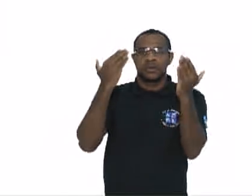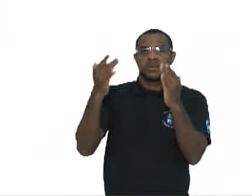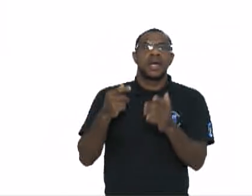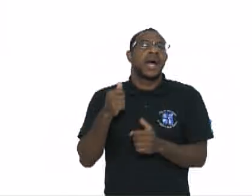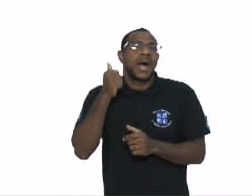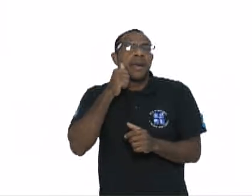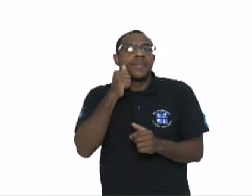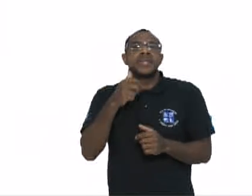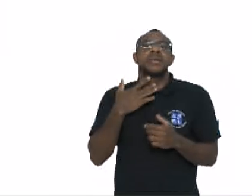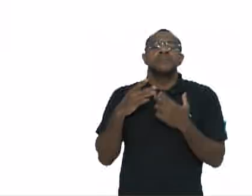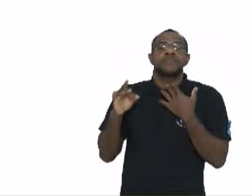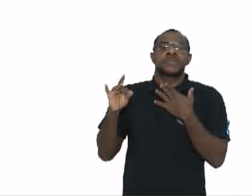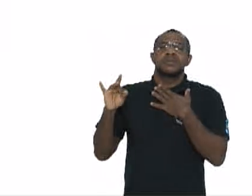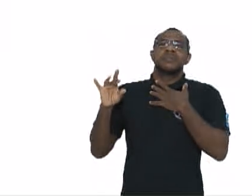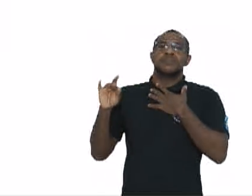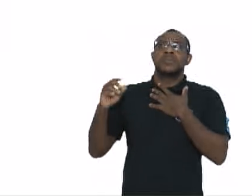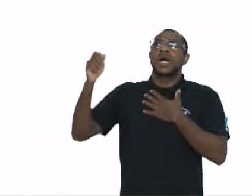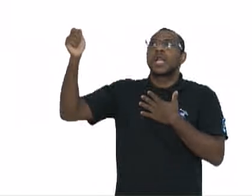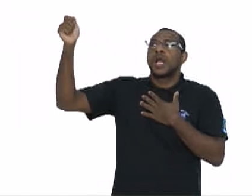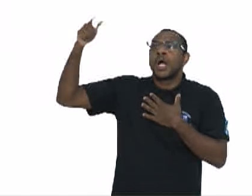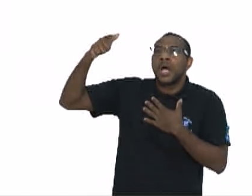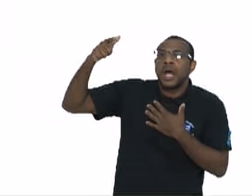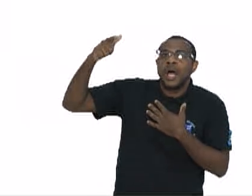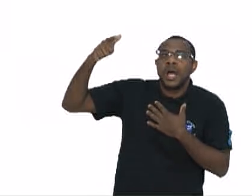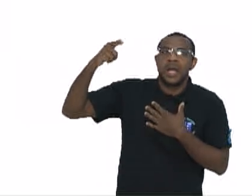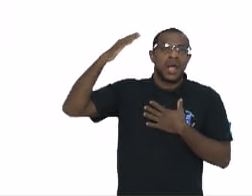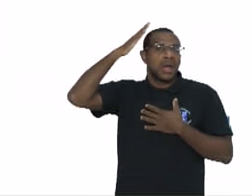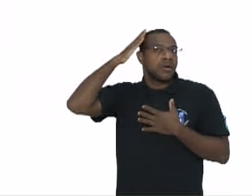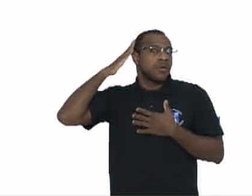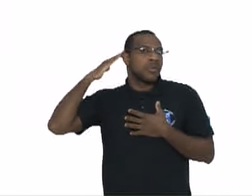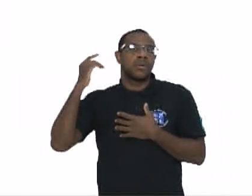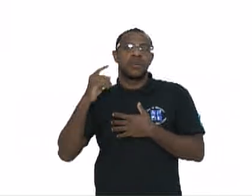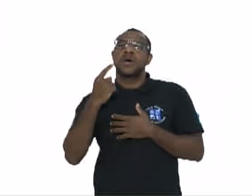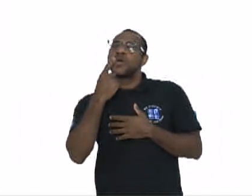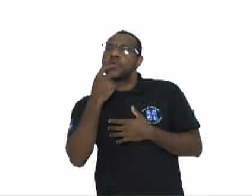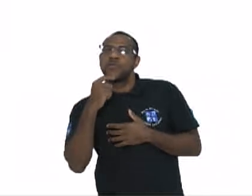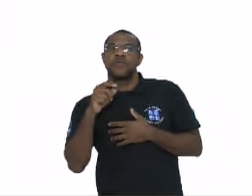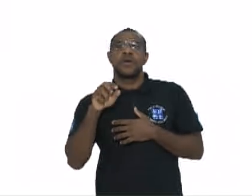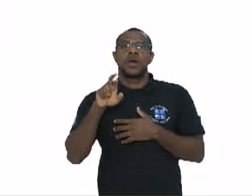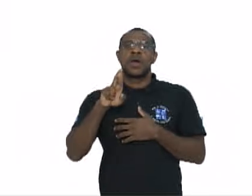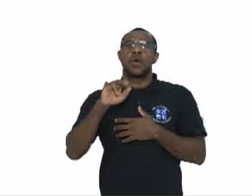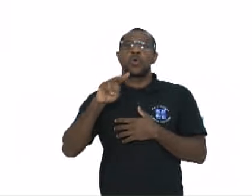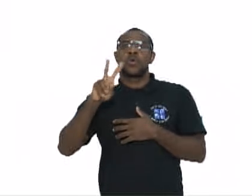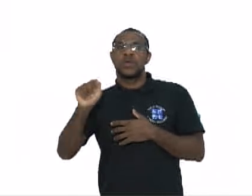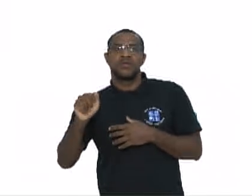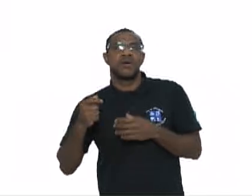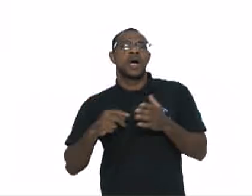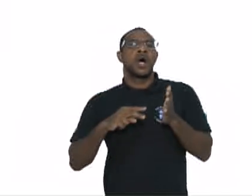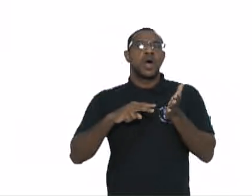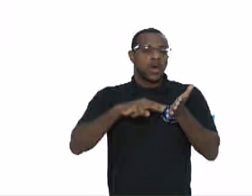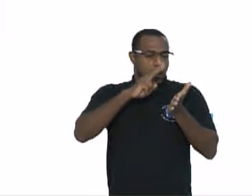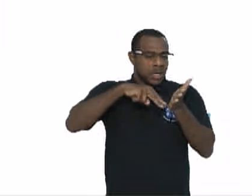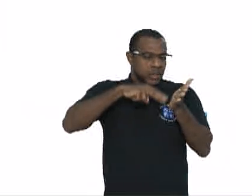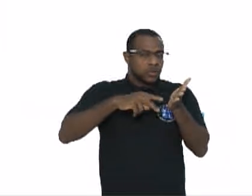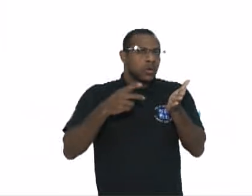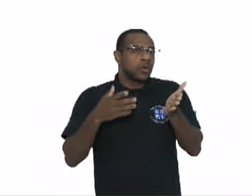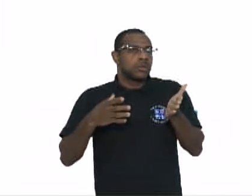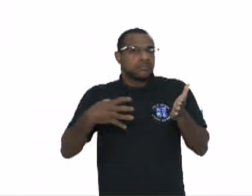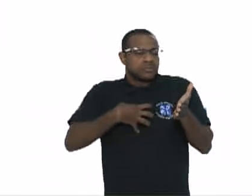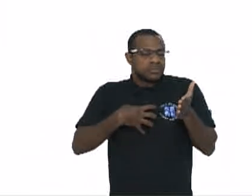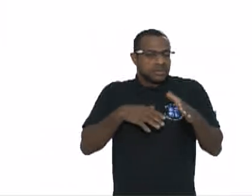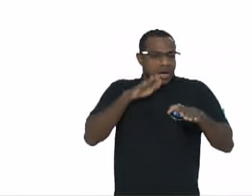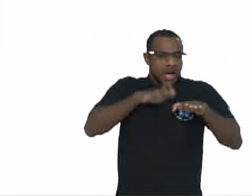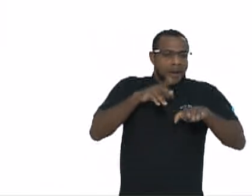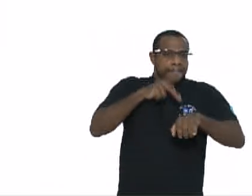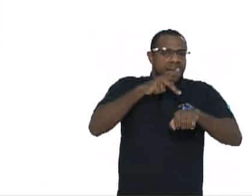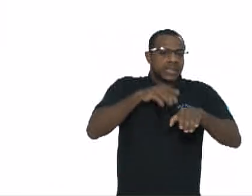soluço, da claridade do dia iluminar a cabeleira ruiva. O leitor consegue imaginar as pedras vibrando de calor em uma